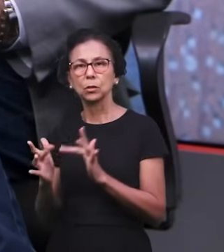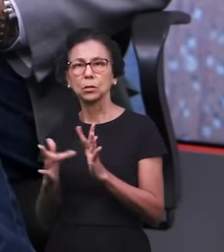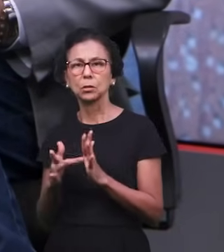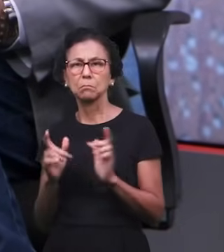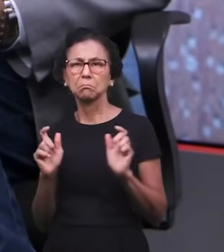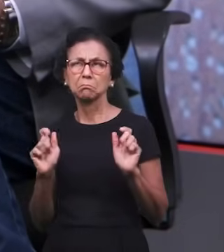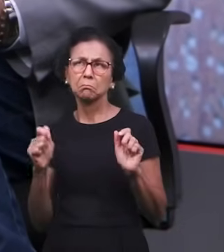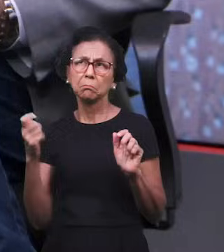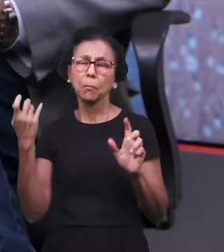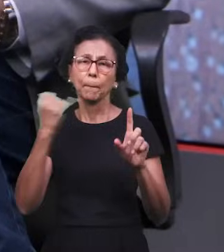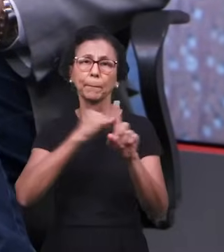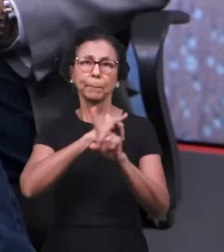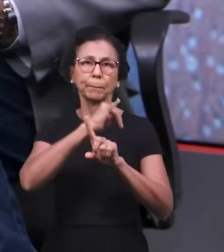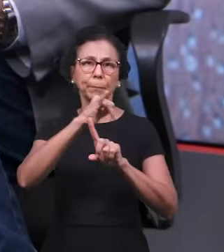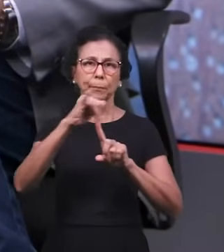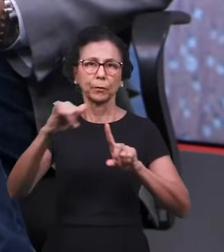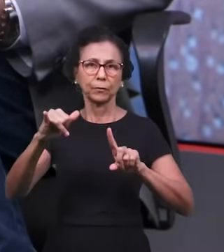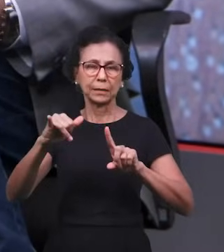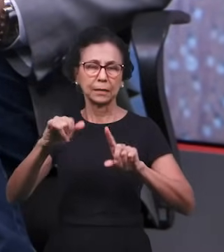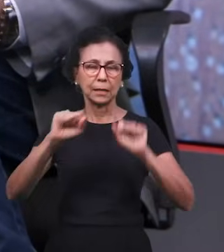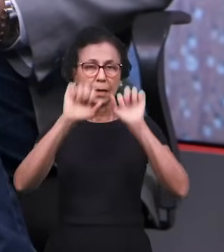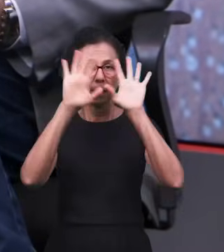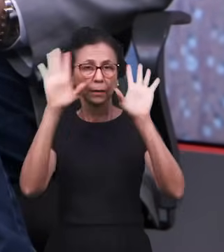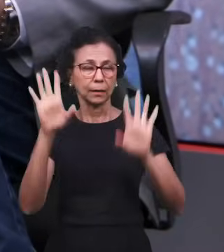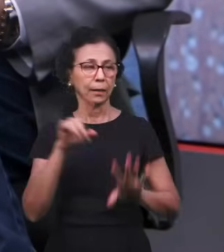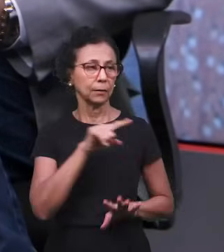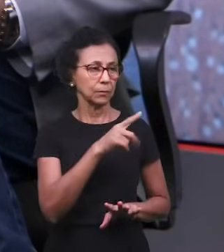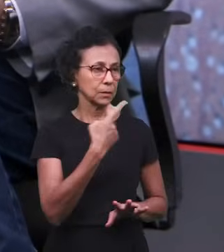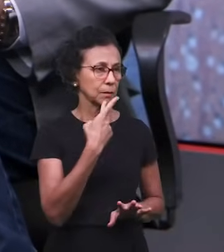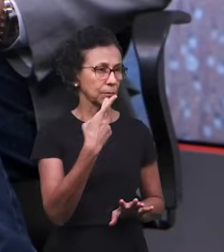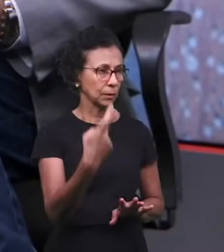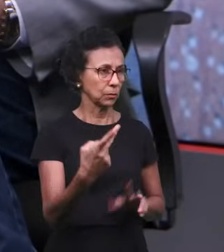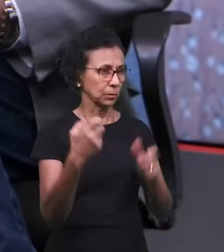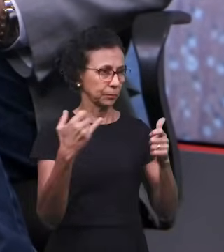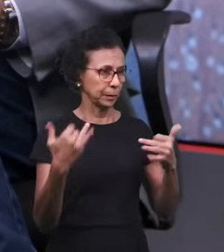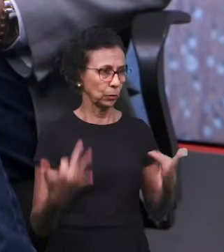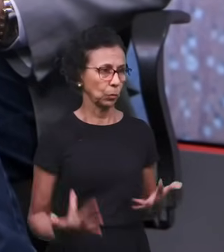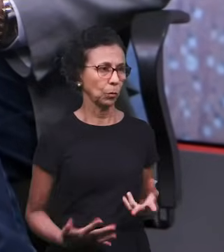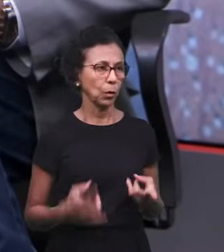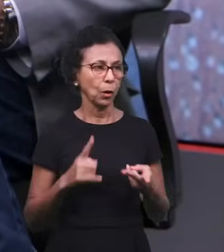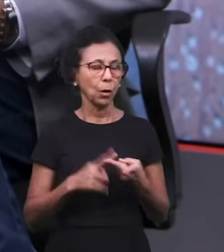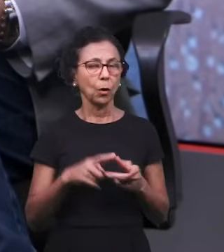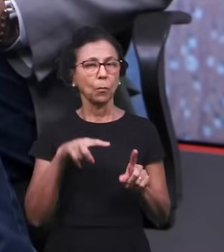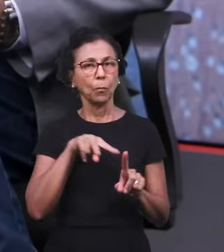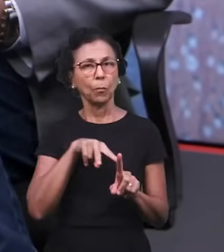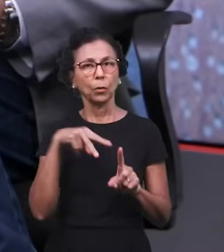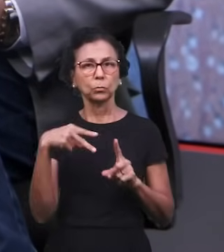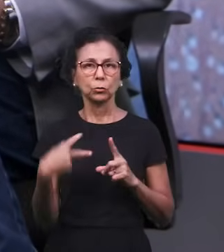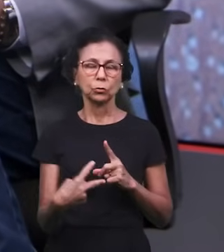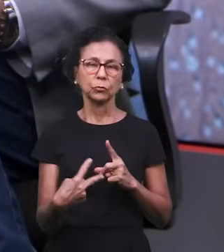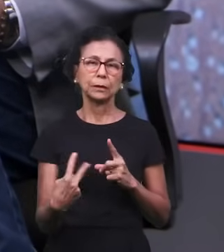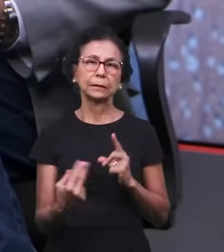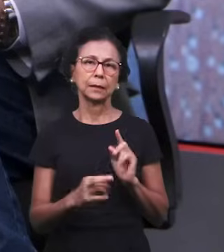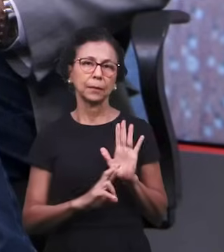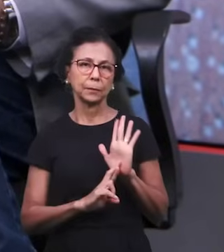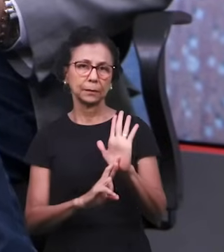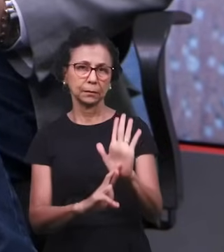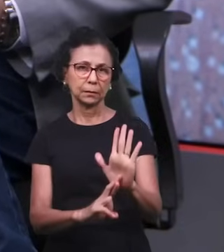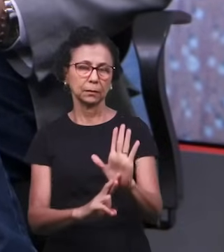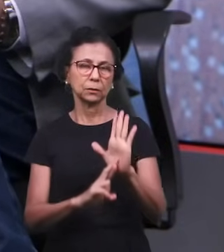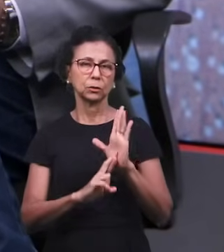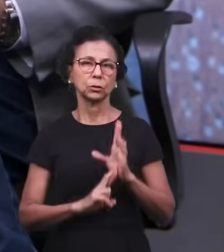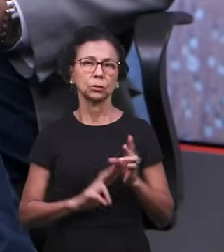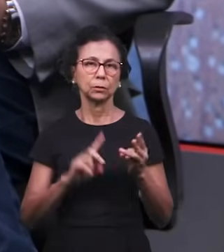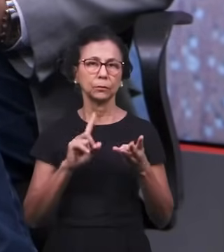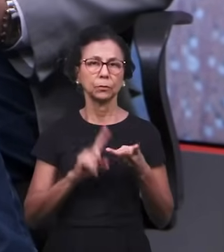vista simbólico, né, seja no tipo de servos que tipificaram o Senhor Jesus naquilo que não